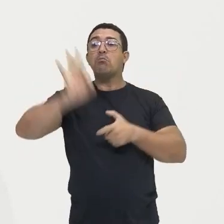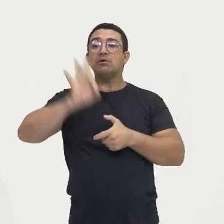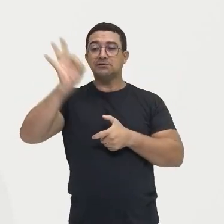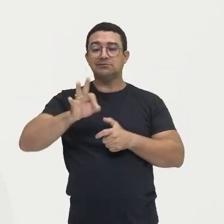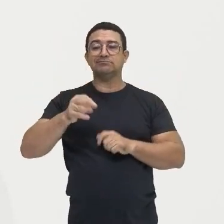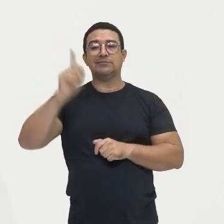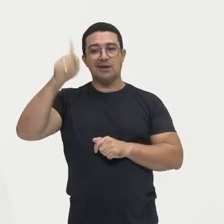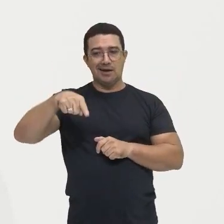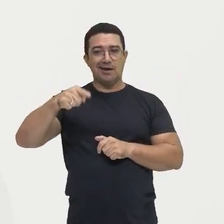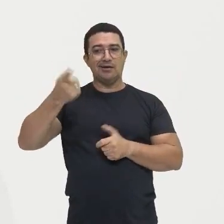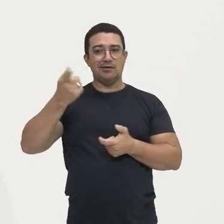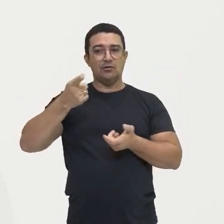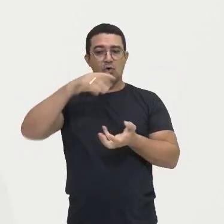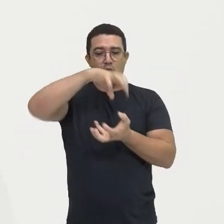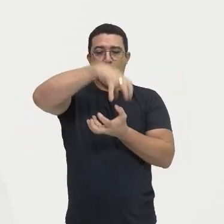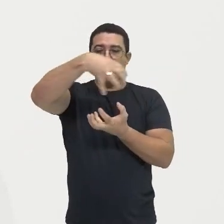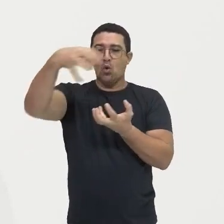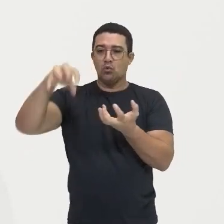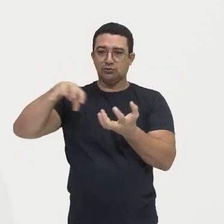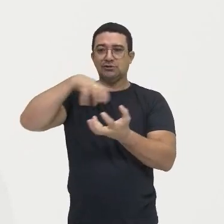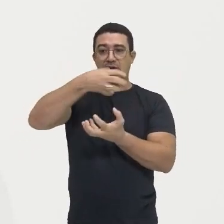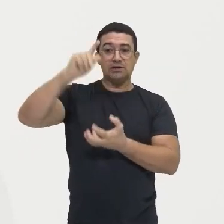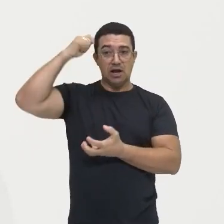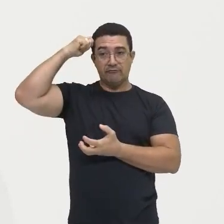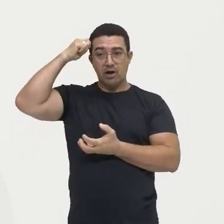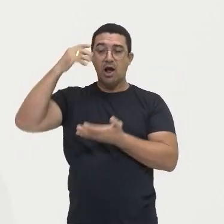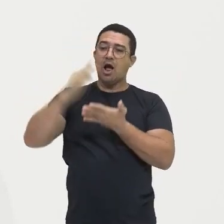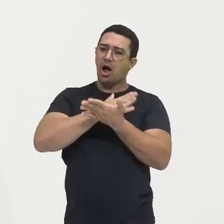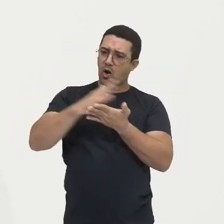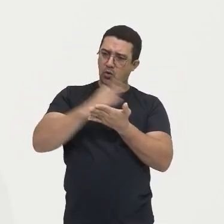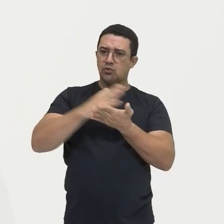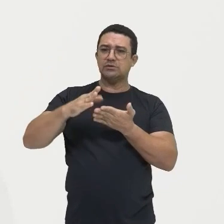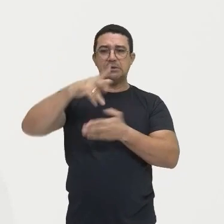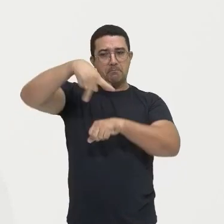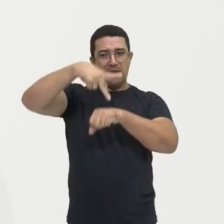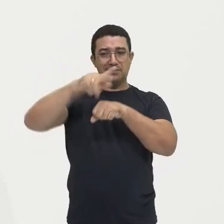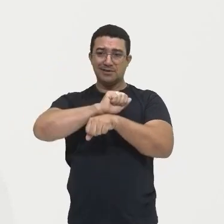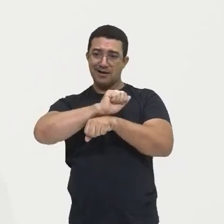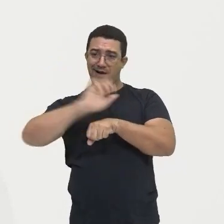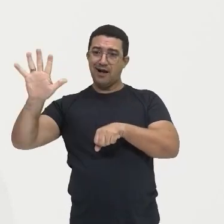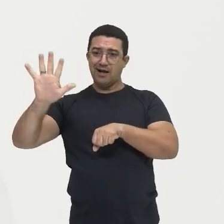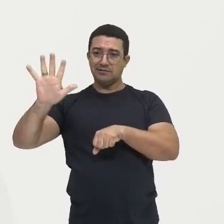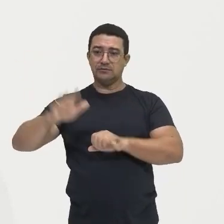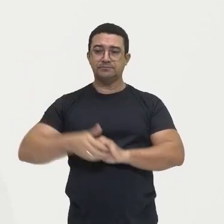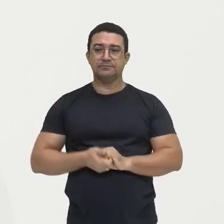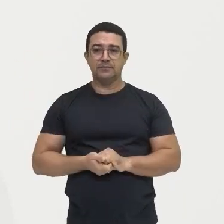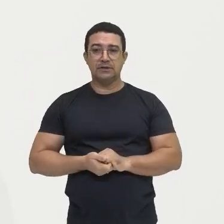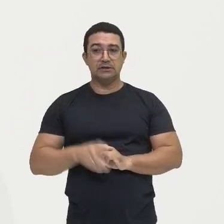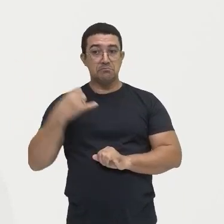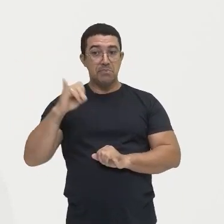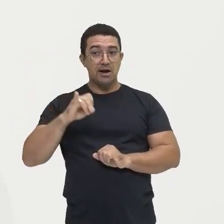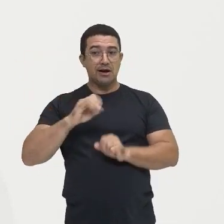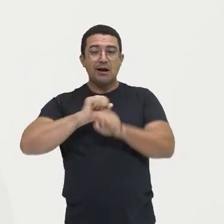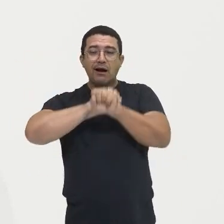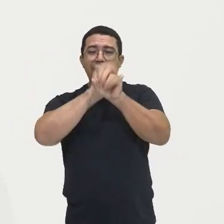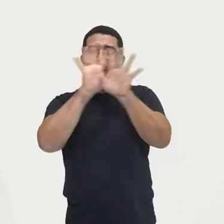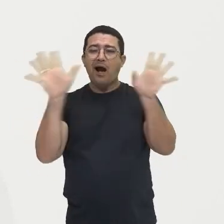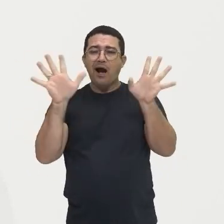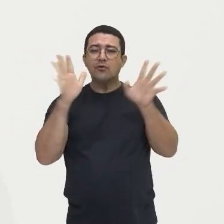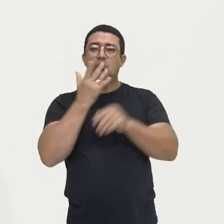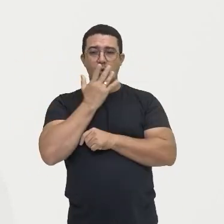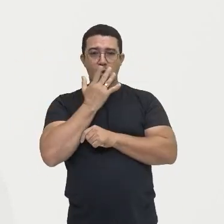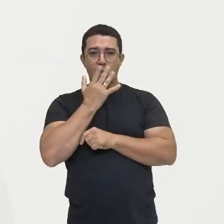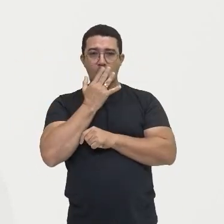no continente africano e em alguns países da Ásia, principalmente. E quanto mais claro for esses tons aqui,